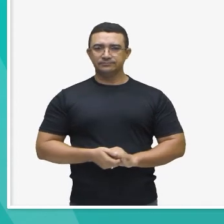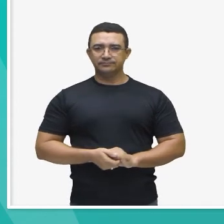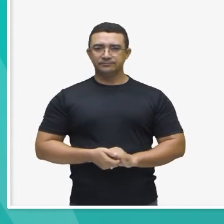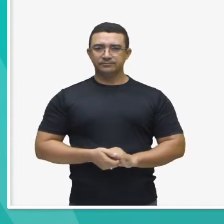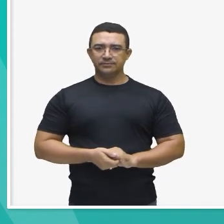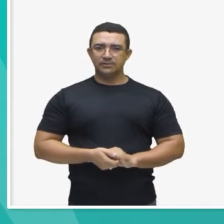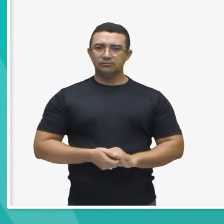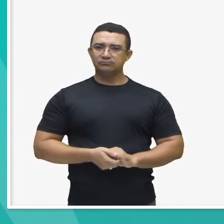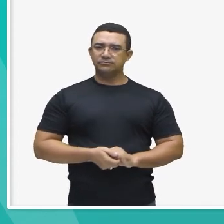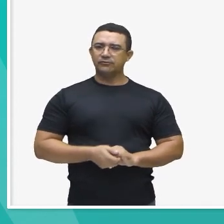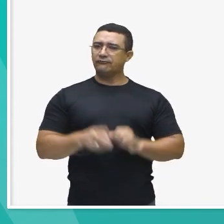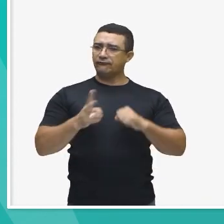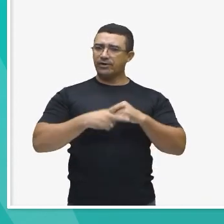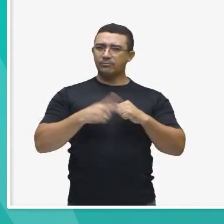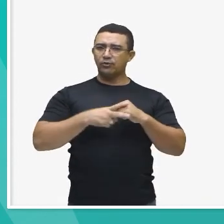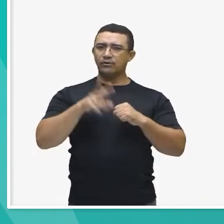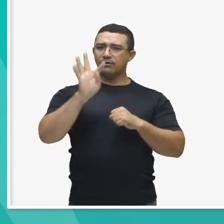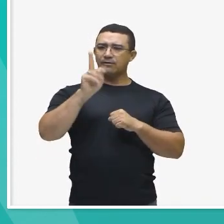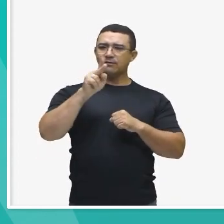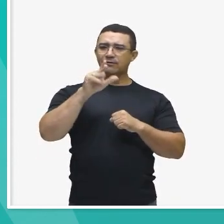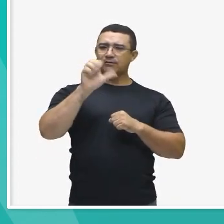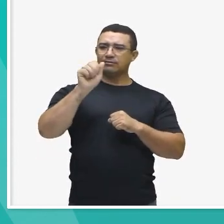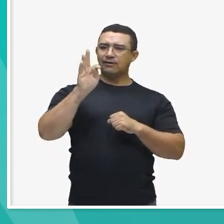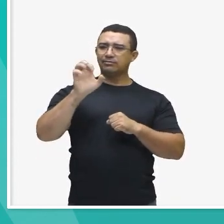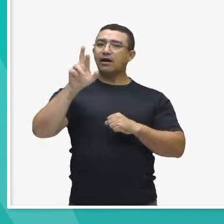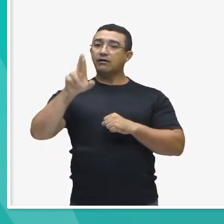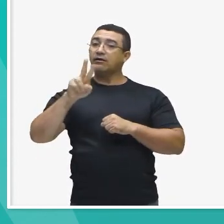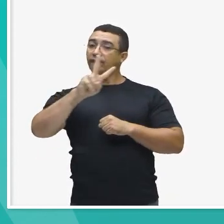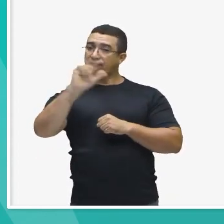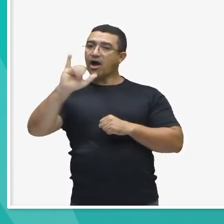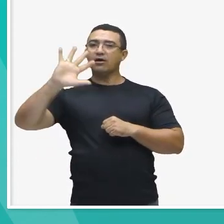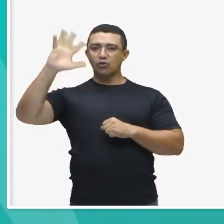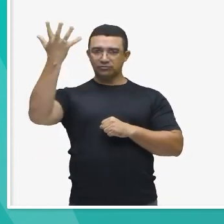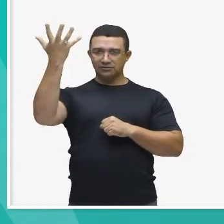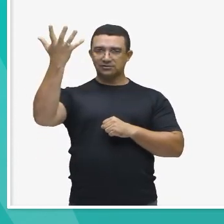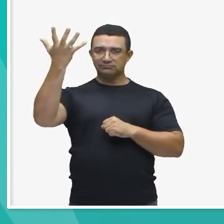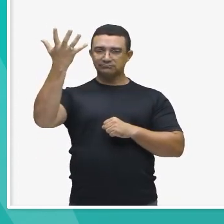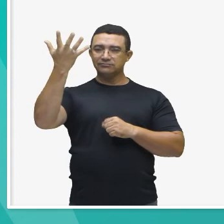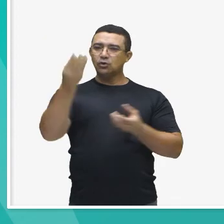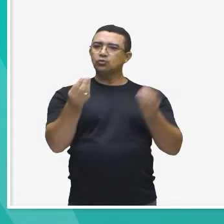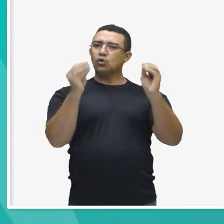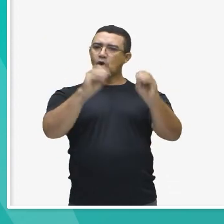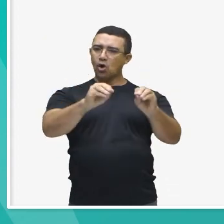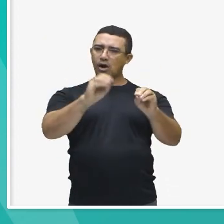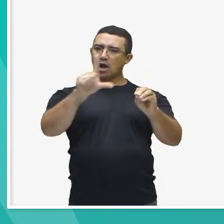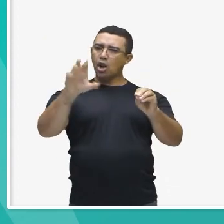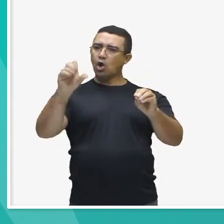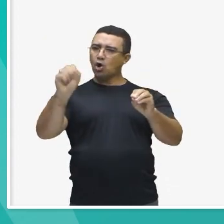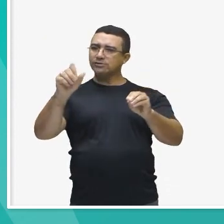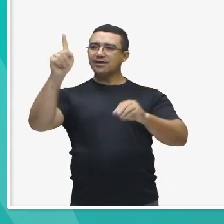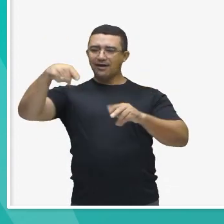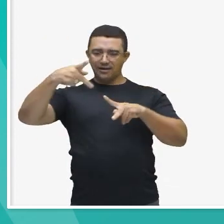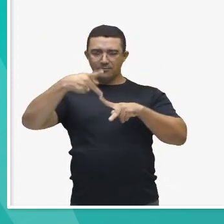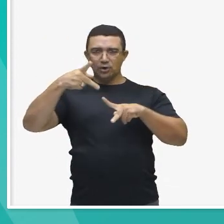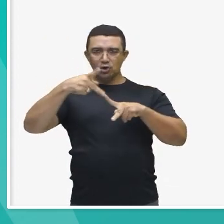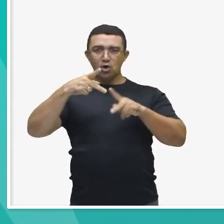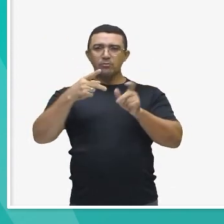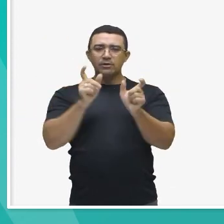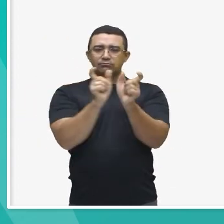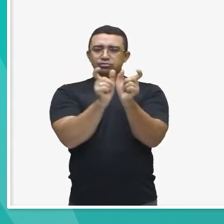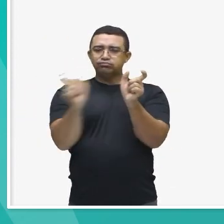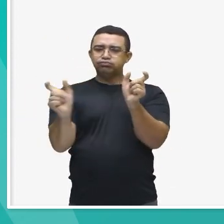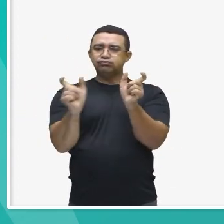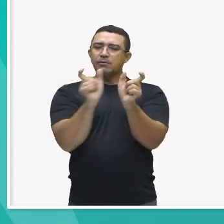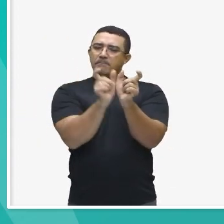Tratá-los-ei, ainda vai acontecer, né? Então, o los aqui é o pronome que está no meio da